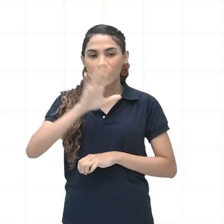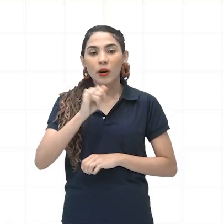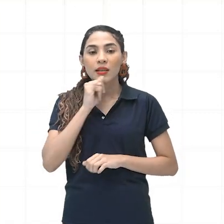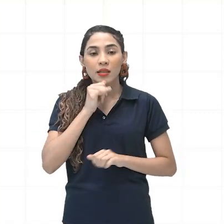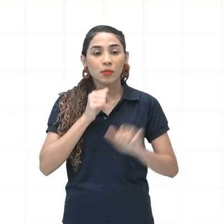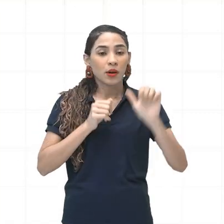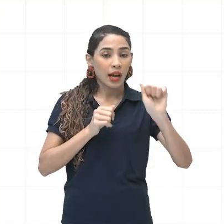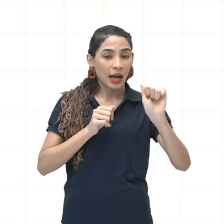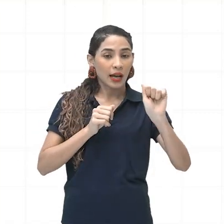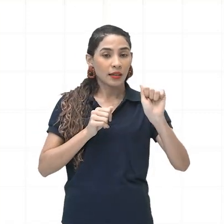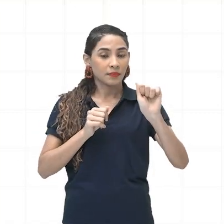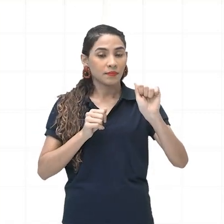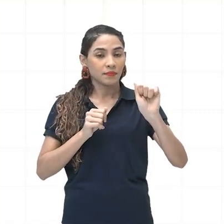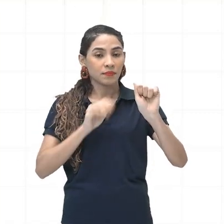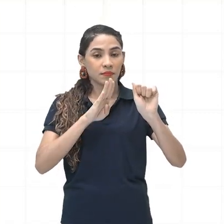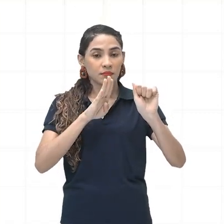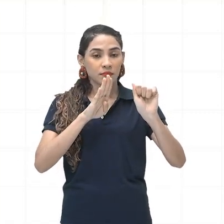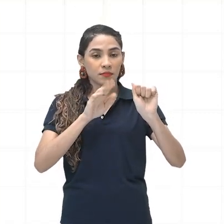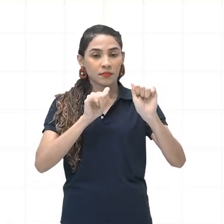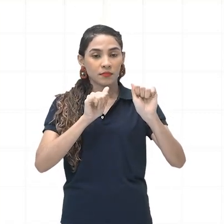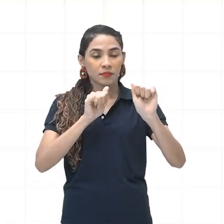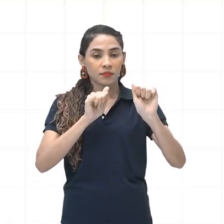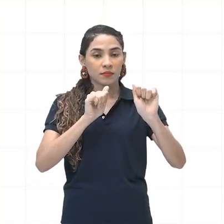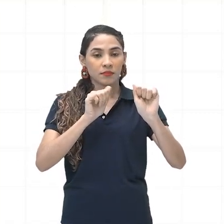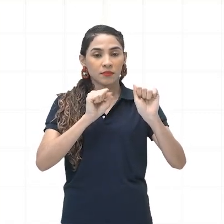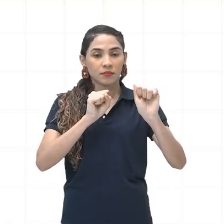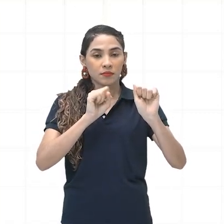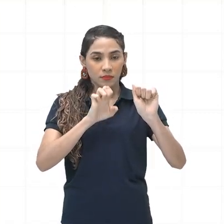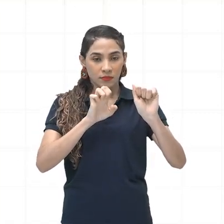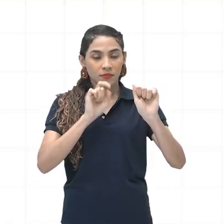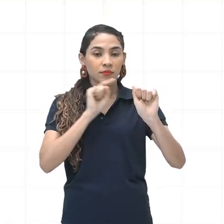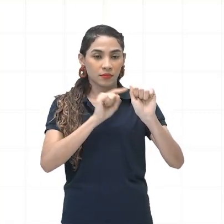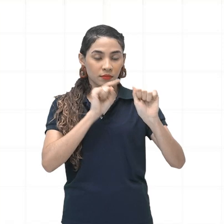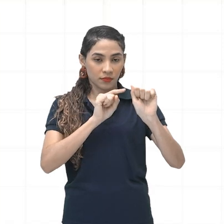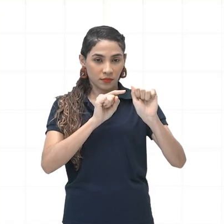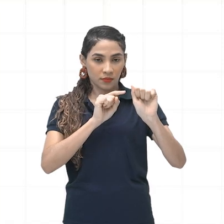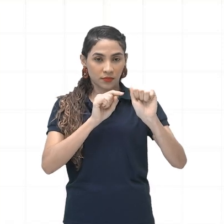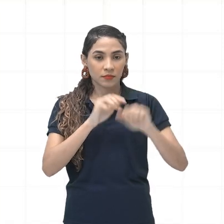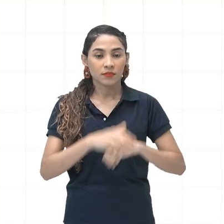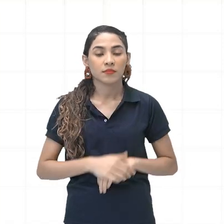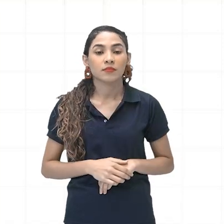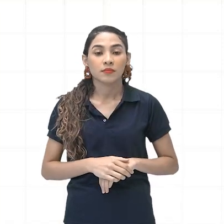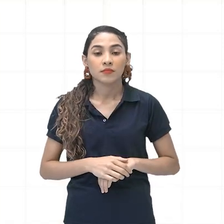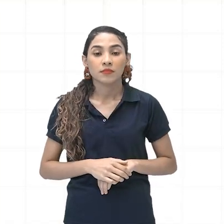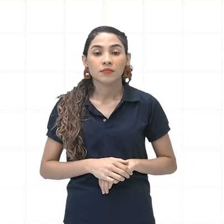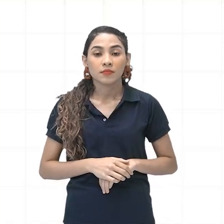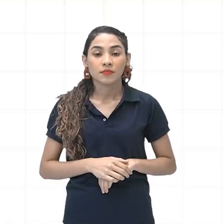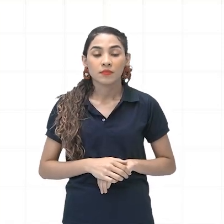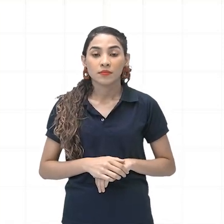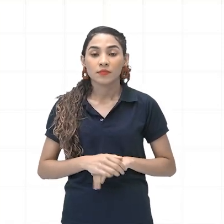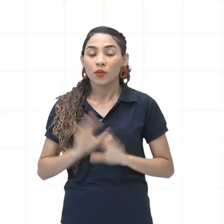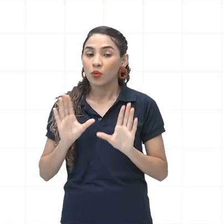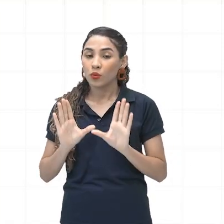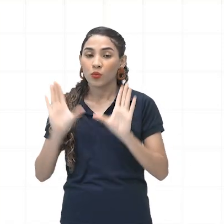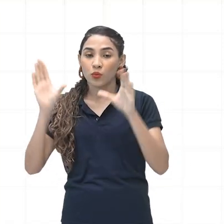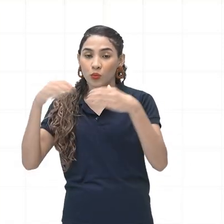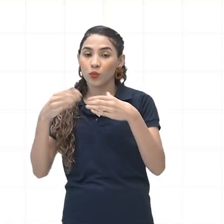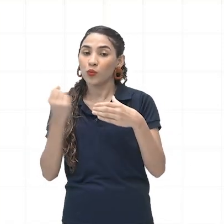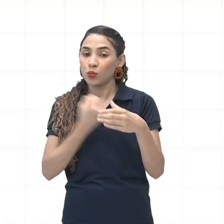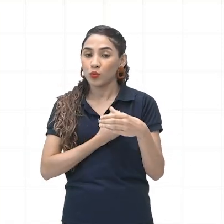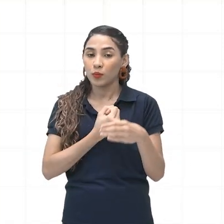A, representando aí qualquer número real sendo a base. Então, aqui, por isso que tem isso aqui,